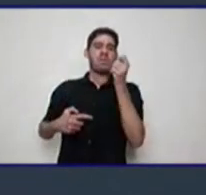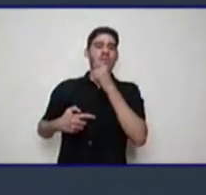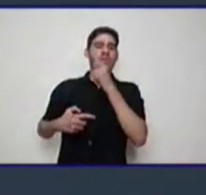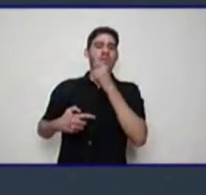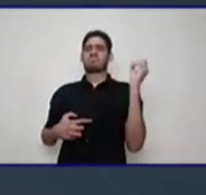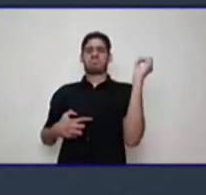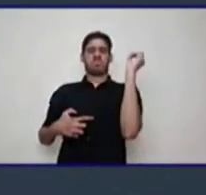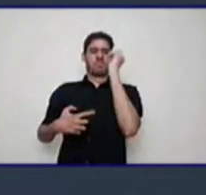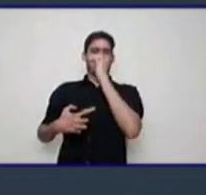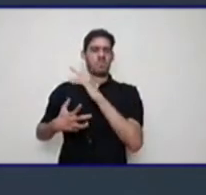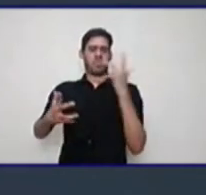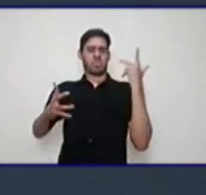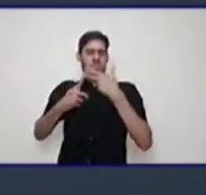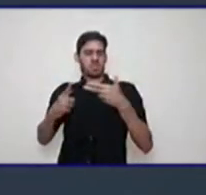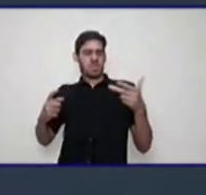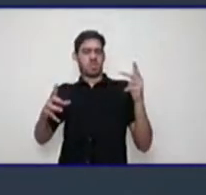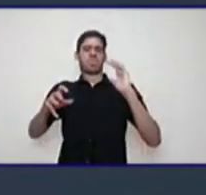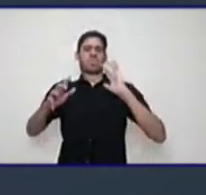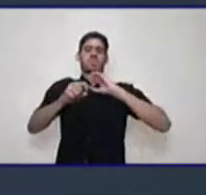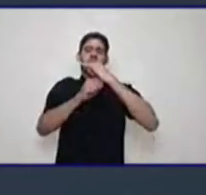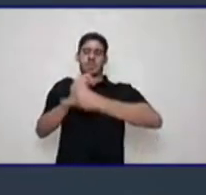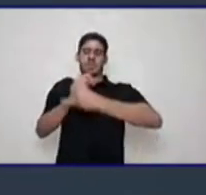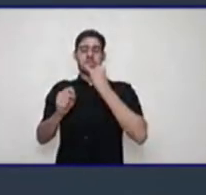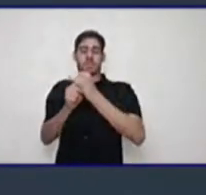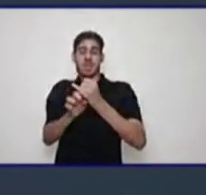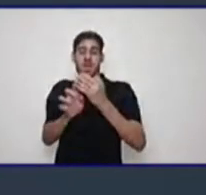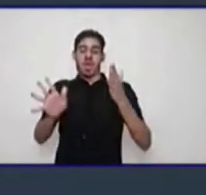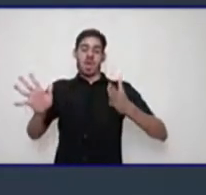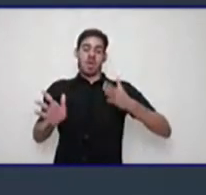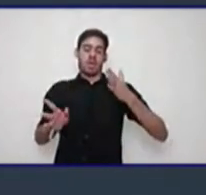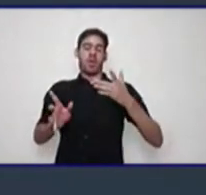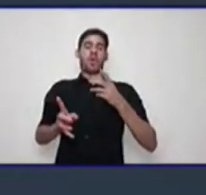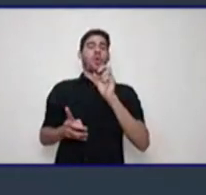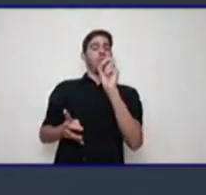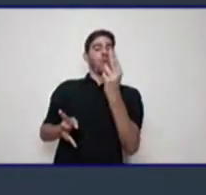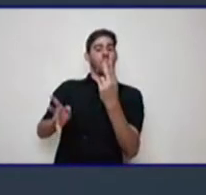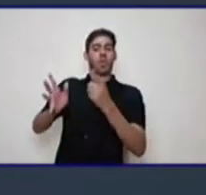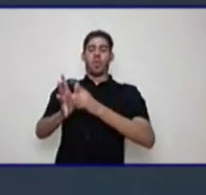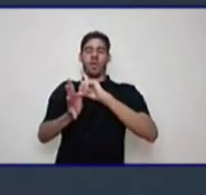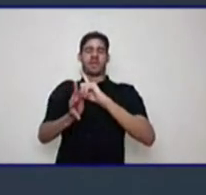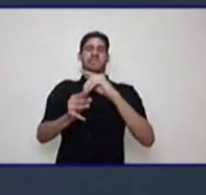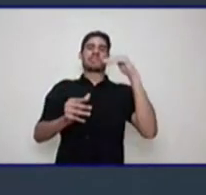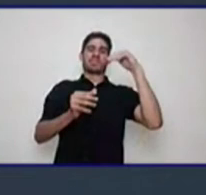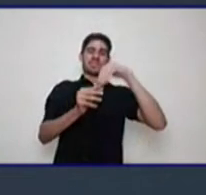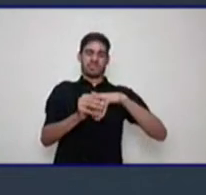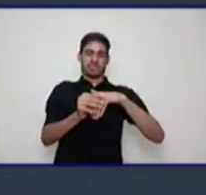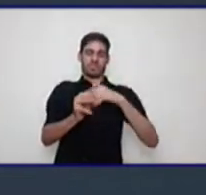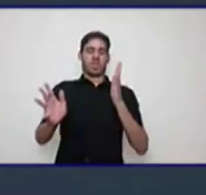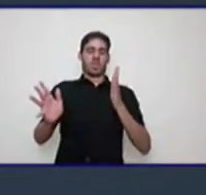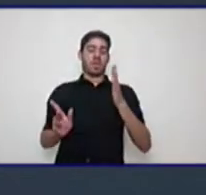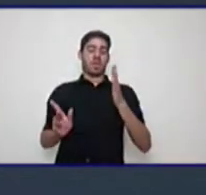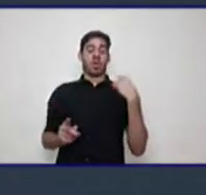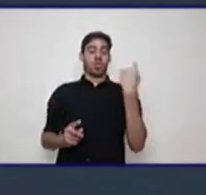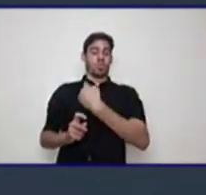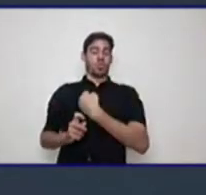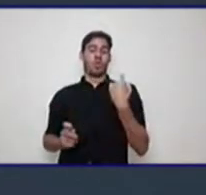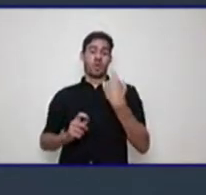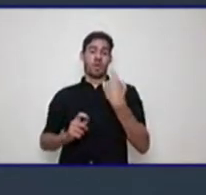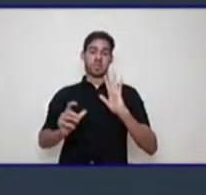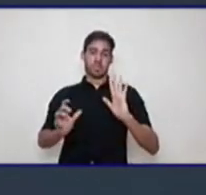agressiva na internet durante ou mesmo antes do processo eleitoral, nós, além